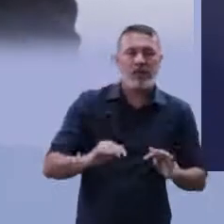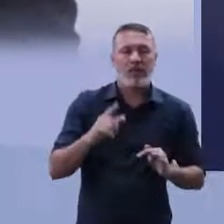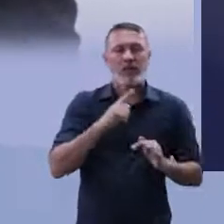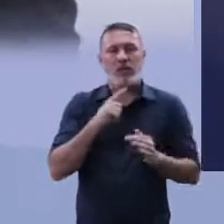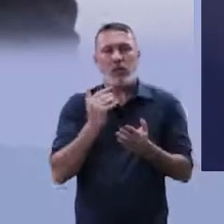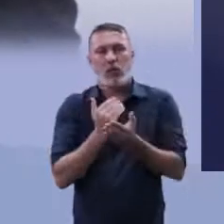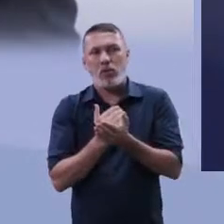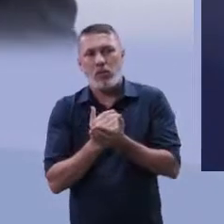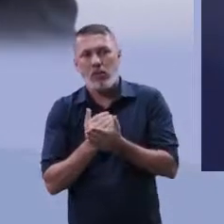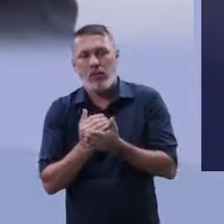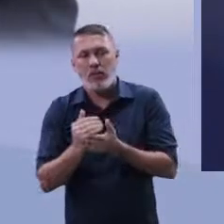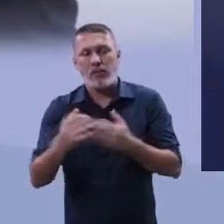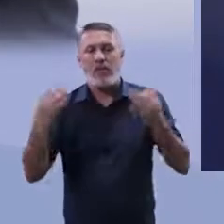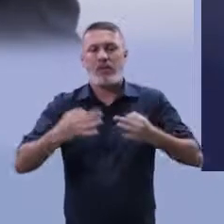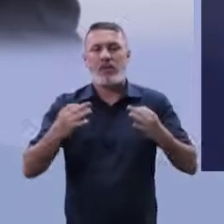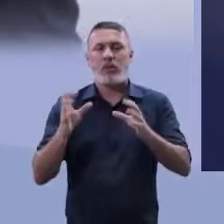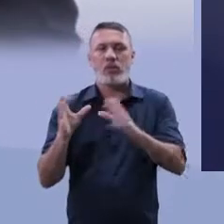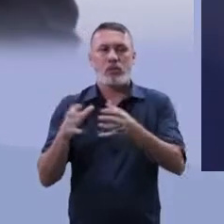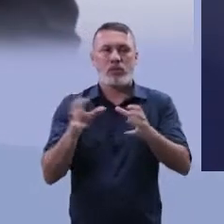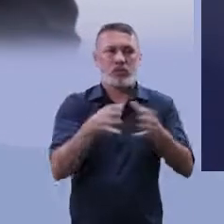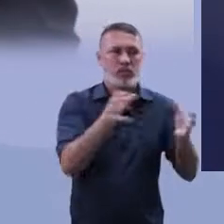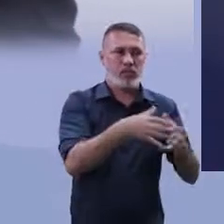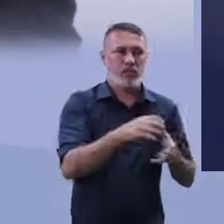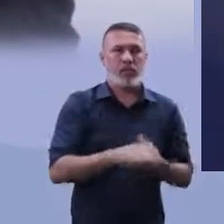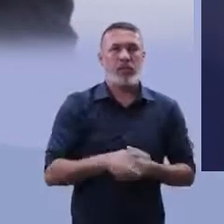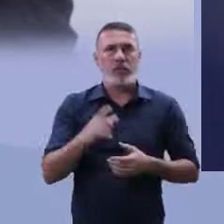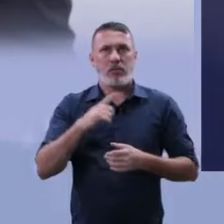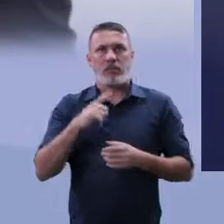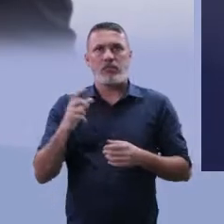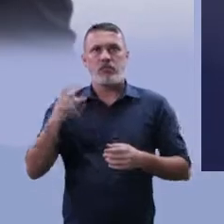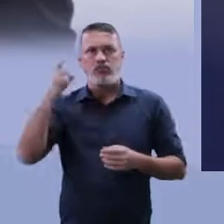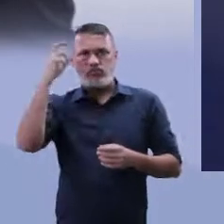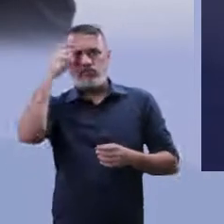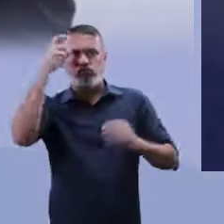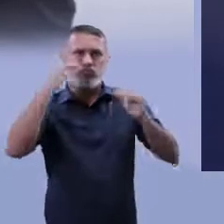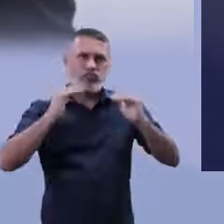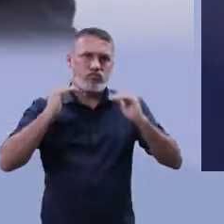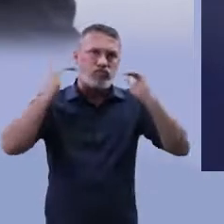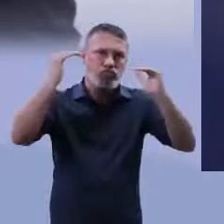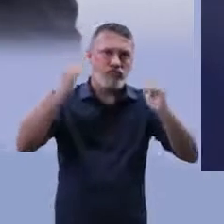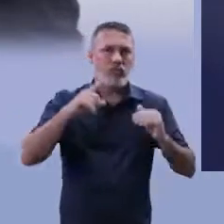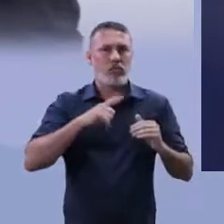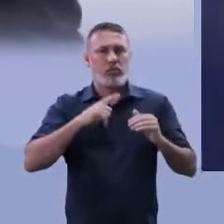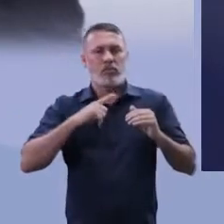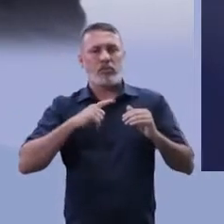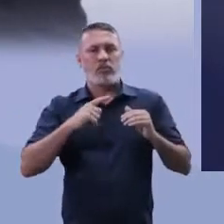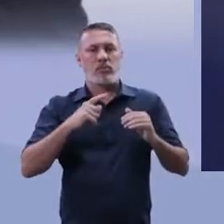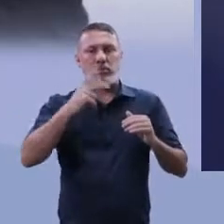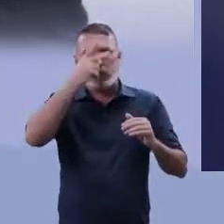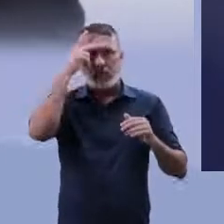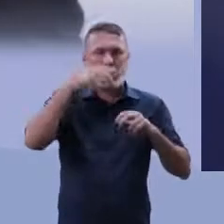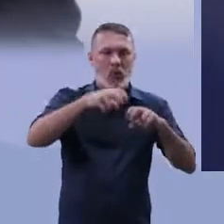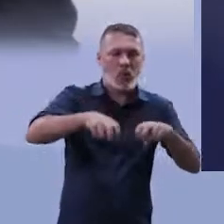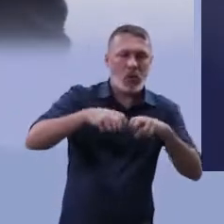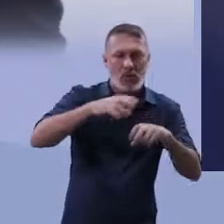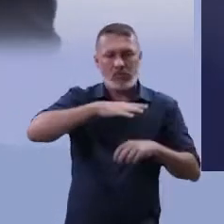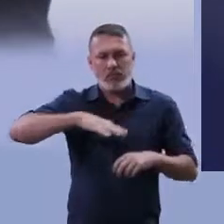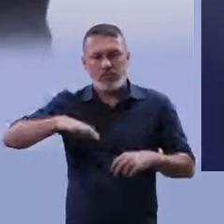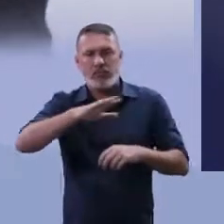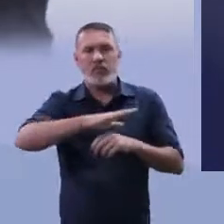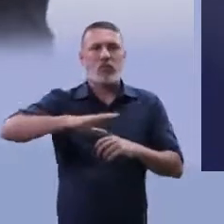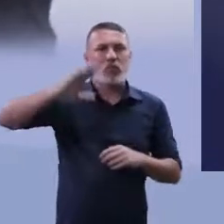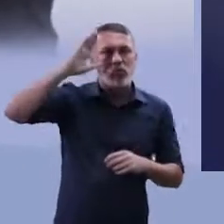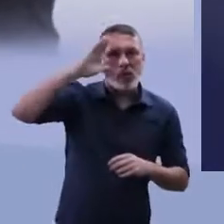dá no funcionamento perfeito dessas classes, né? Então, os sábios, os produtores camponeses